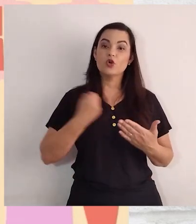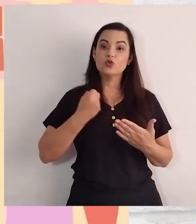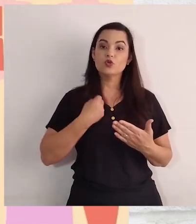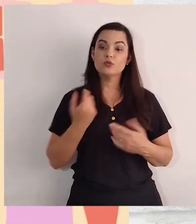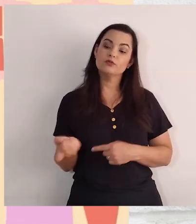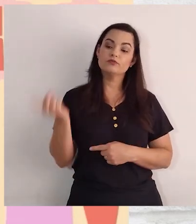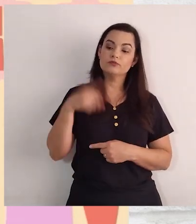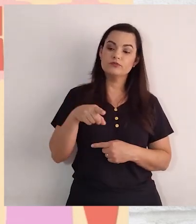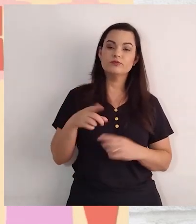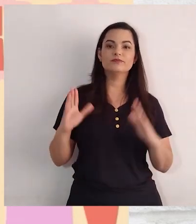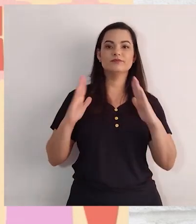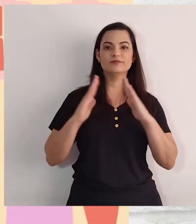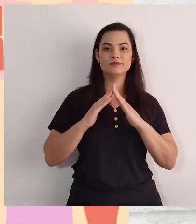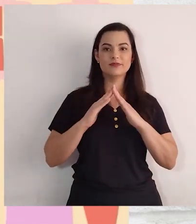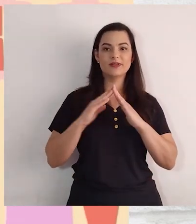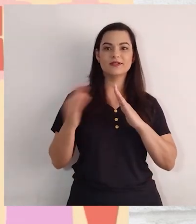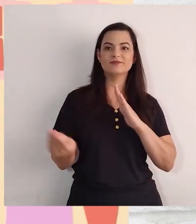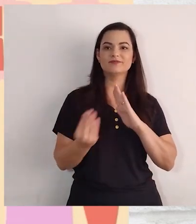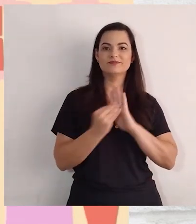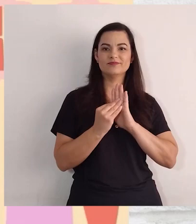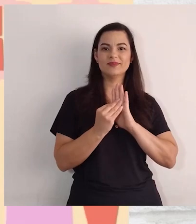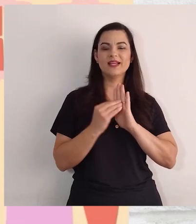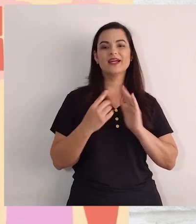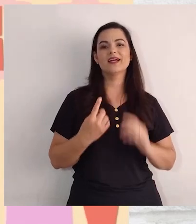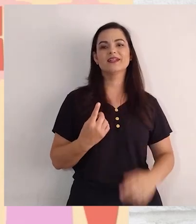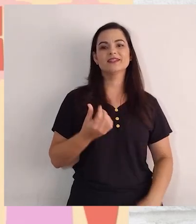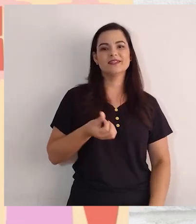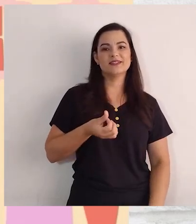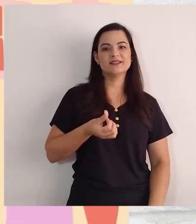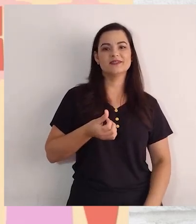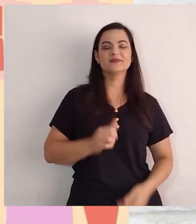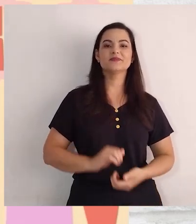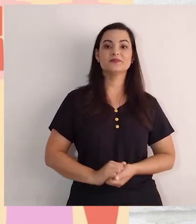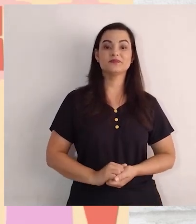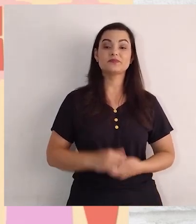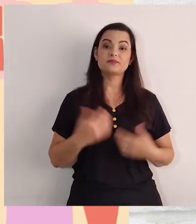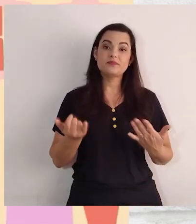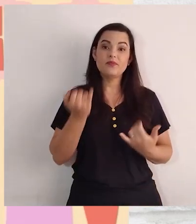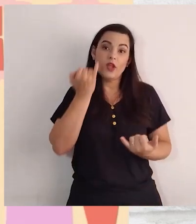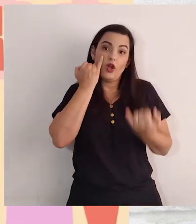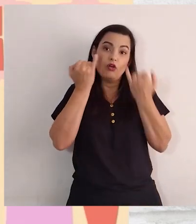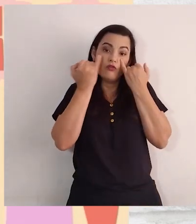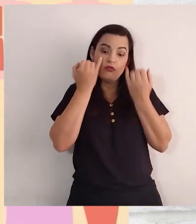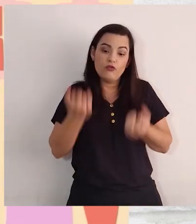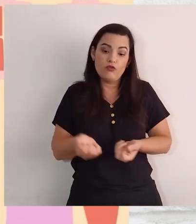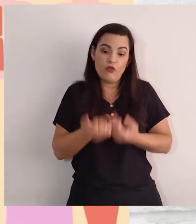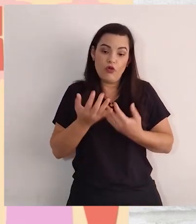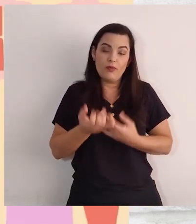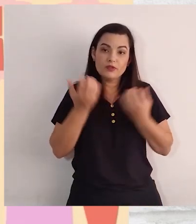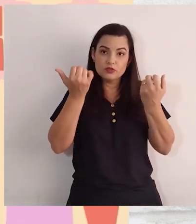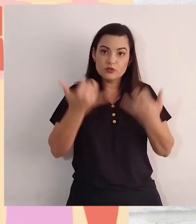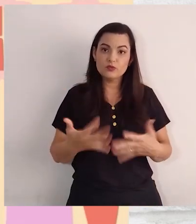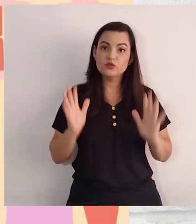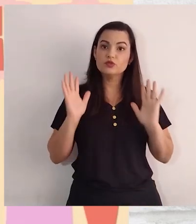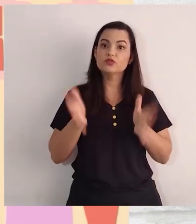será o número 16. Com essas informações, qual seria o próximo